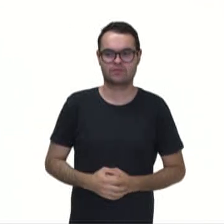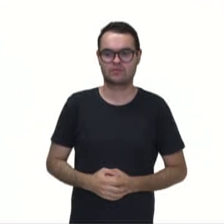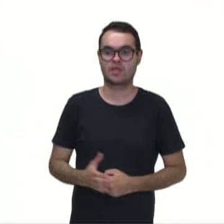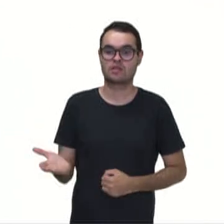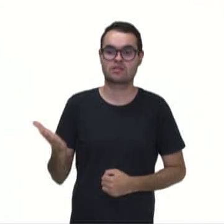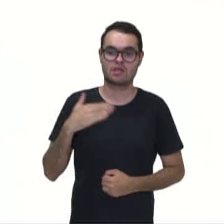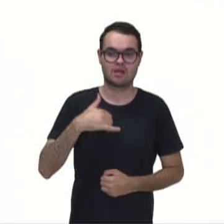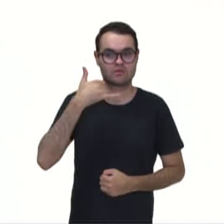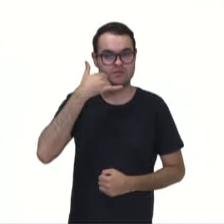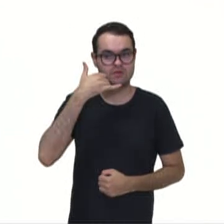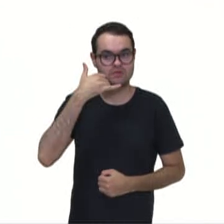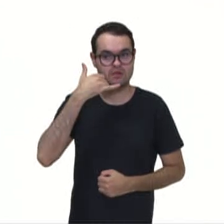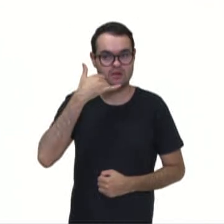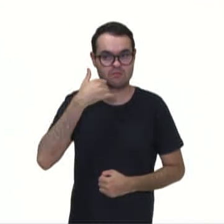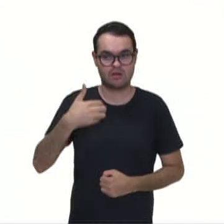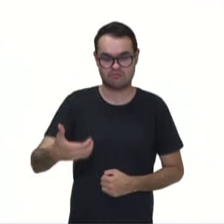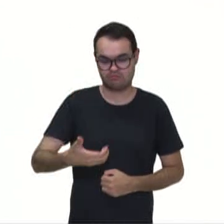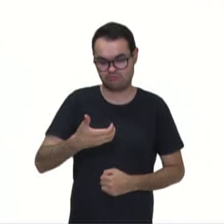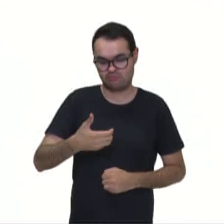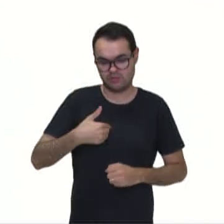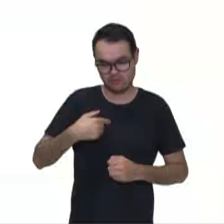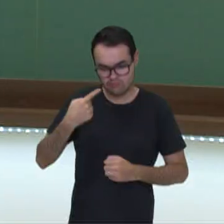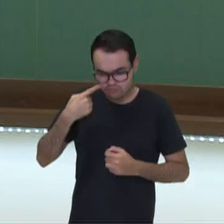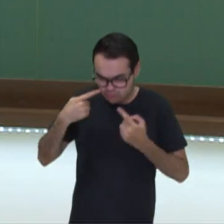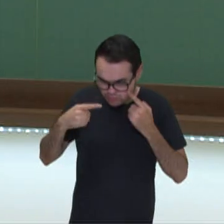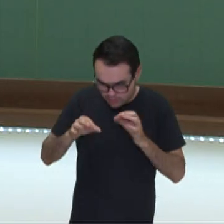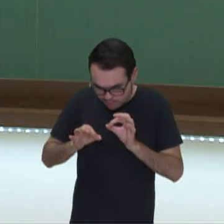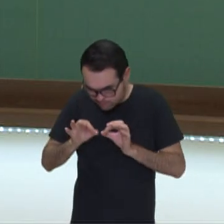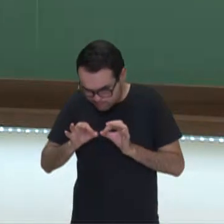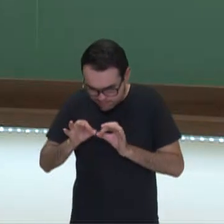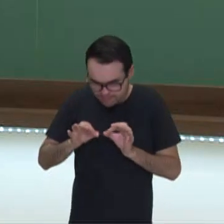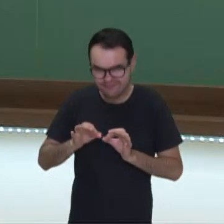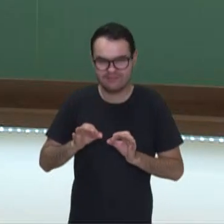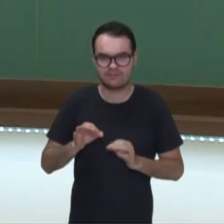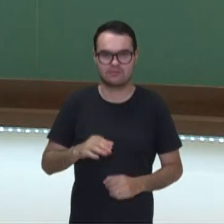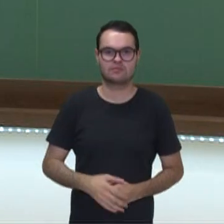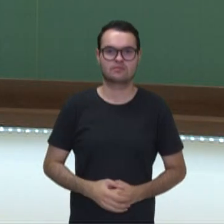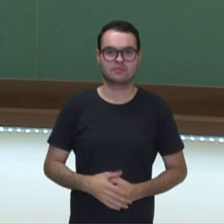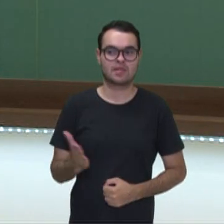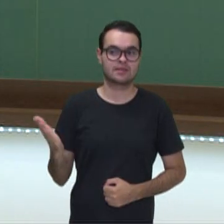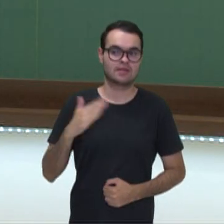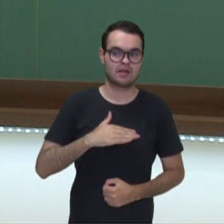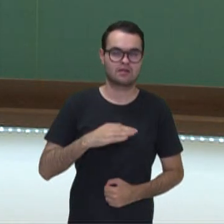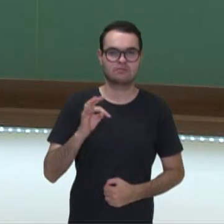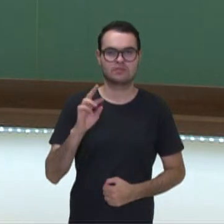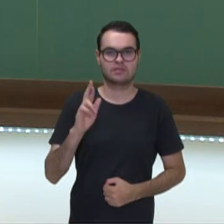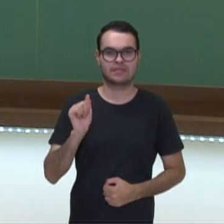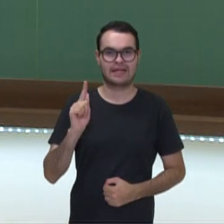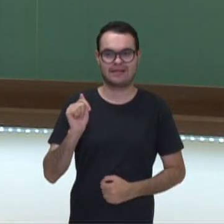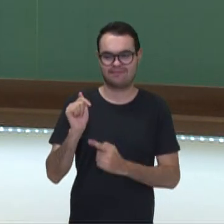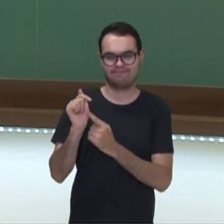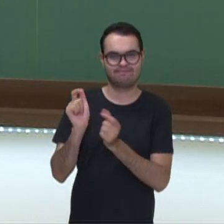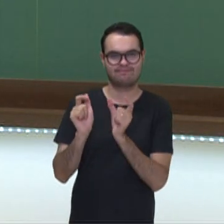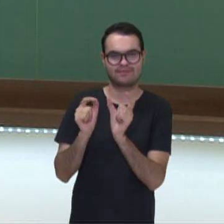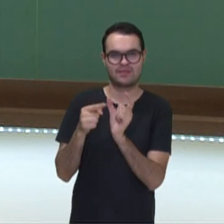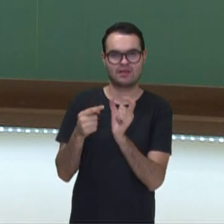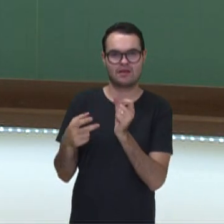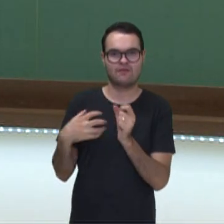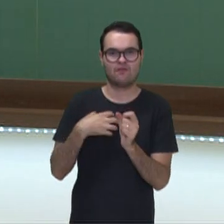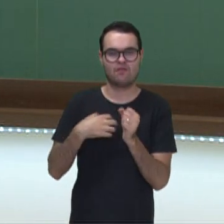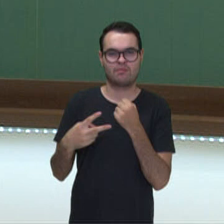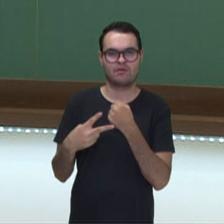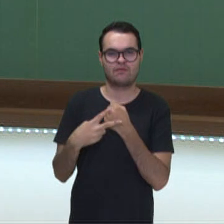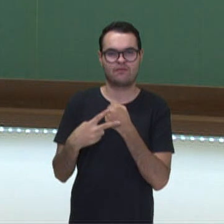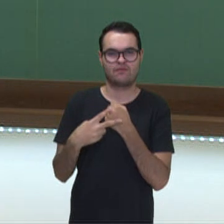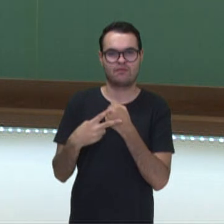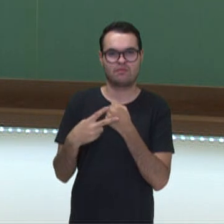seu celular para eu ver. Traga aqui o verbo, né? Observe que a forma verbal, o